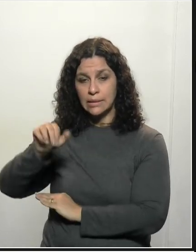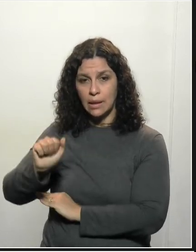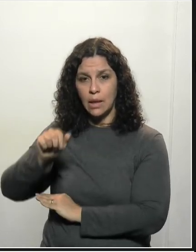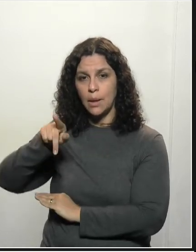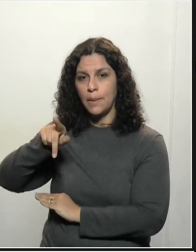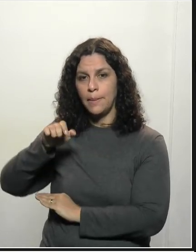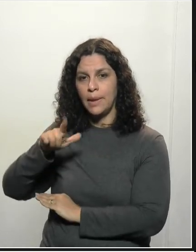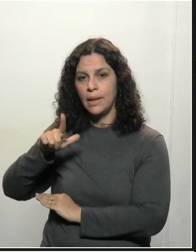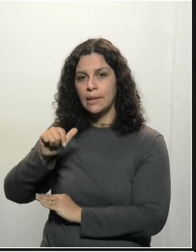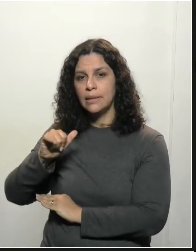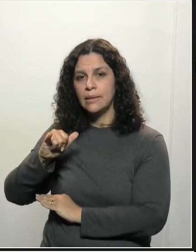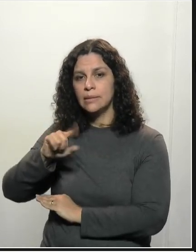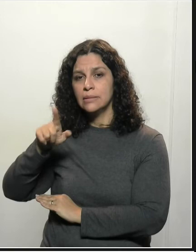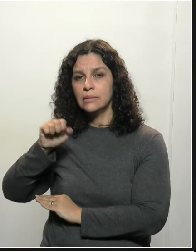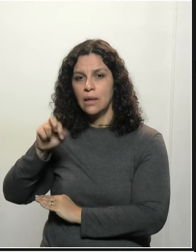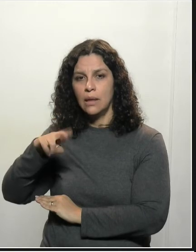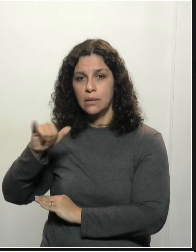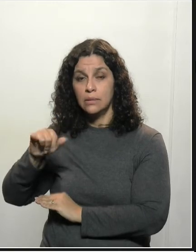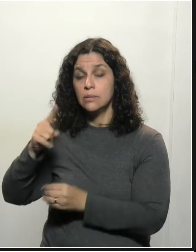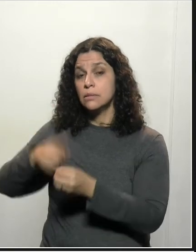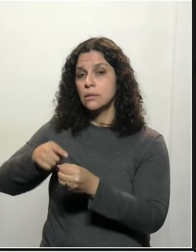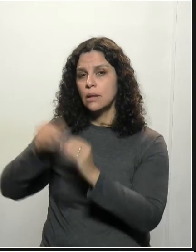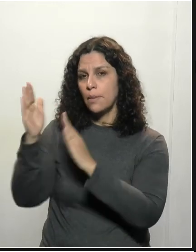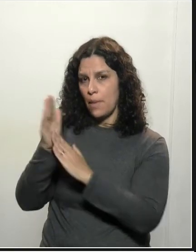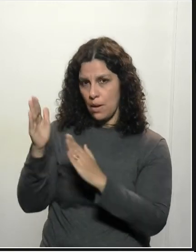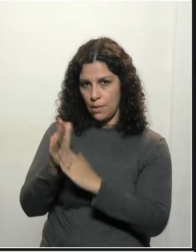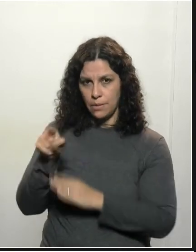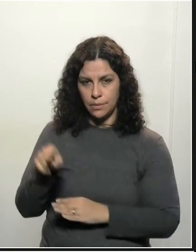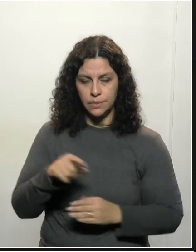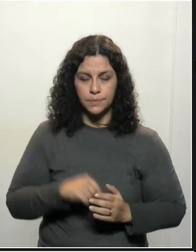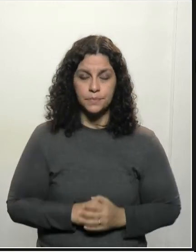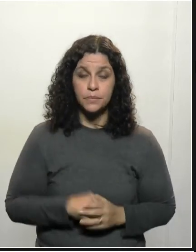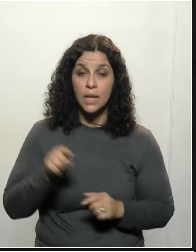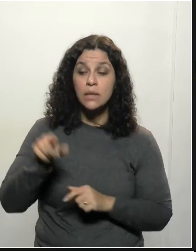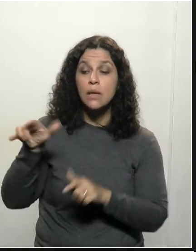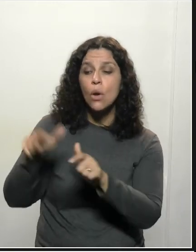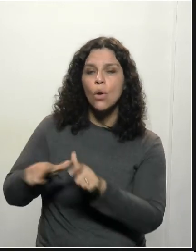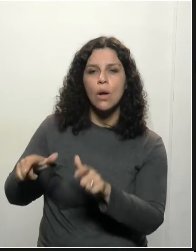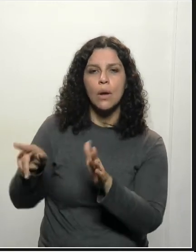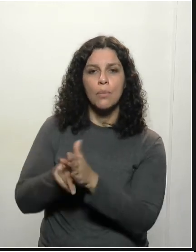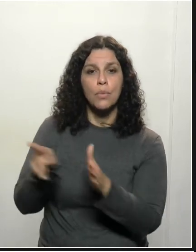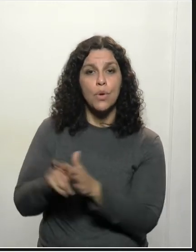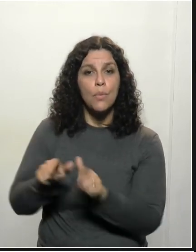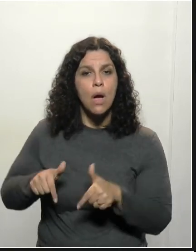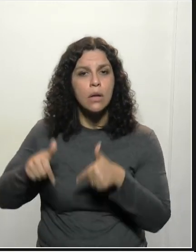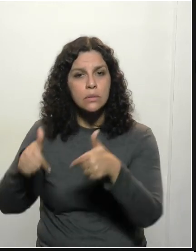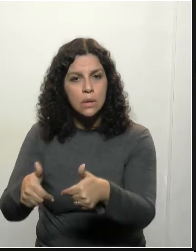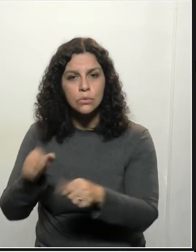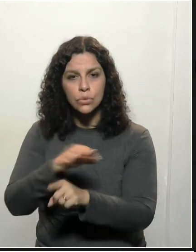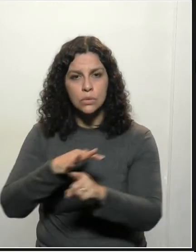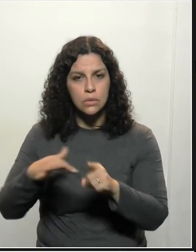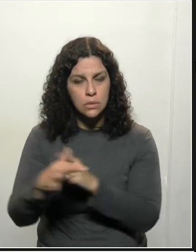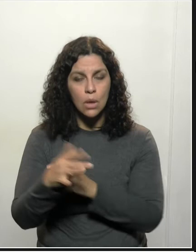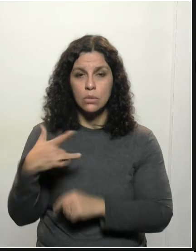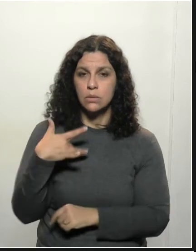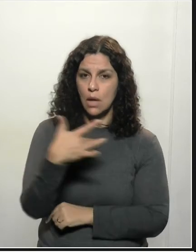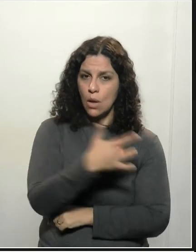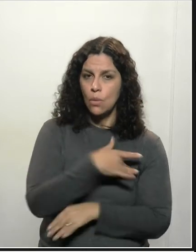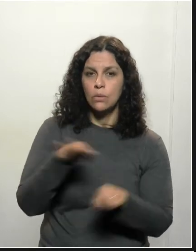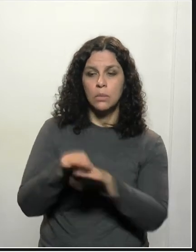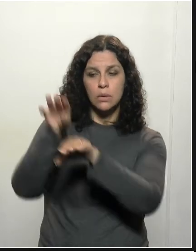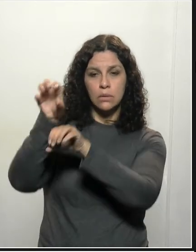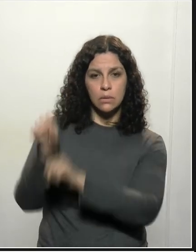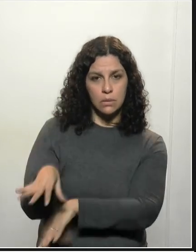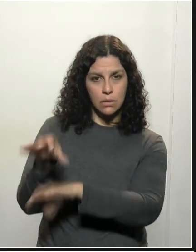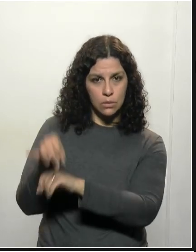Pelizari, com sede no município de Palma. Esse instituto atua na assistência social, na saúde e na